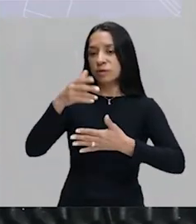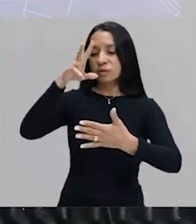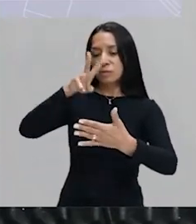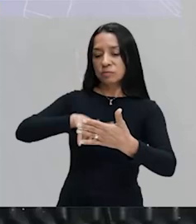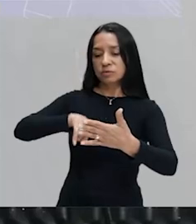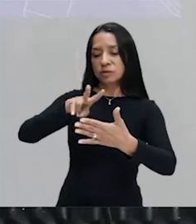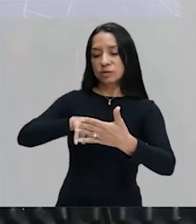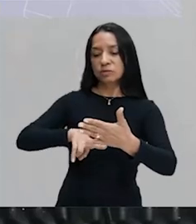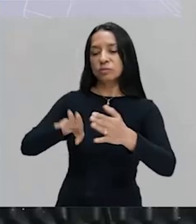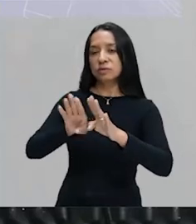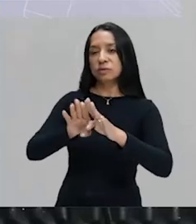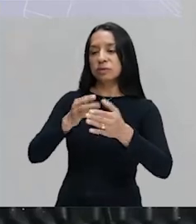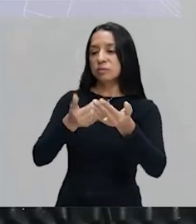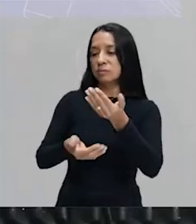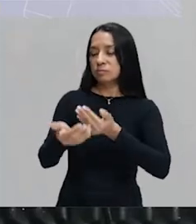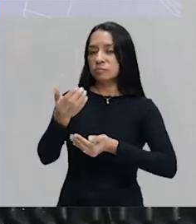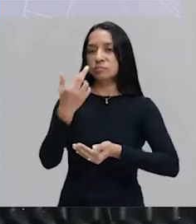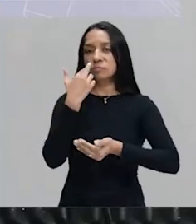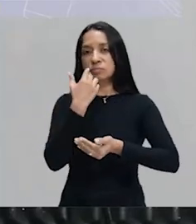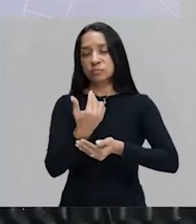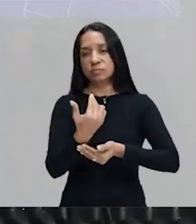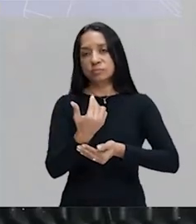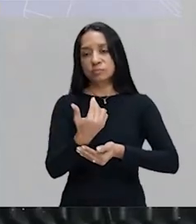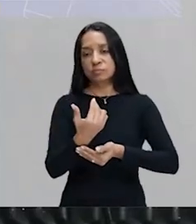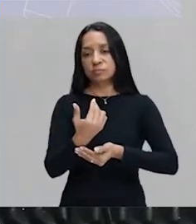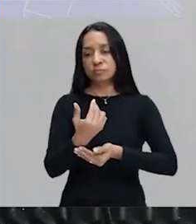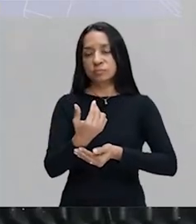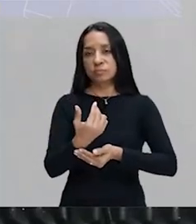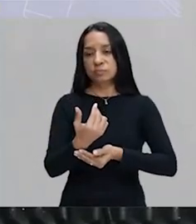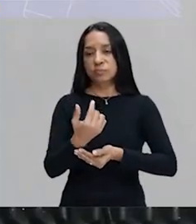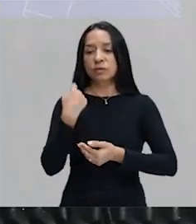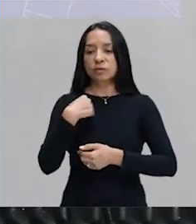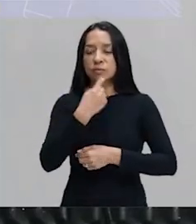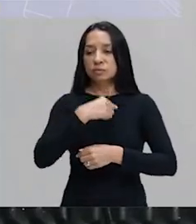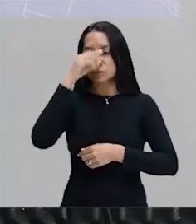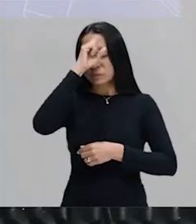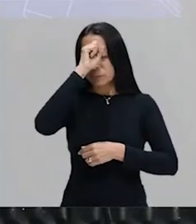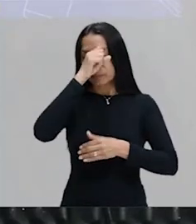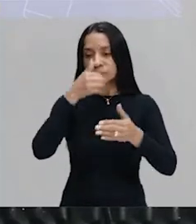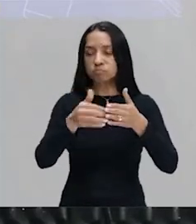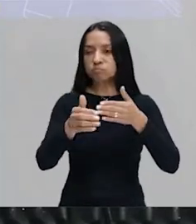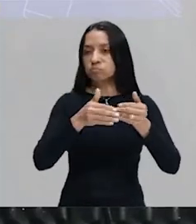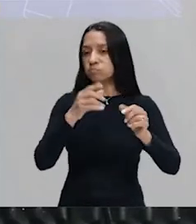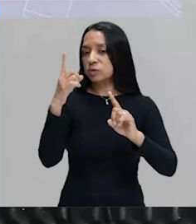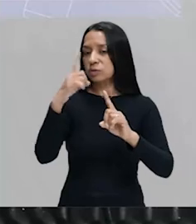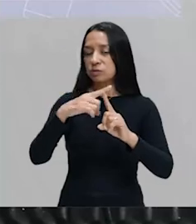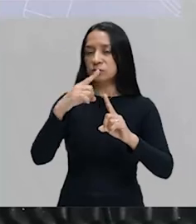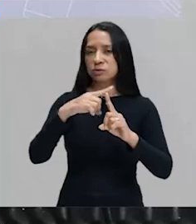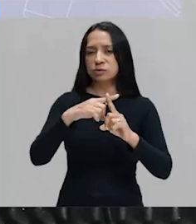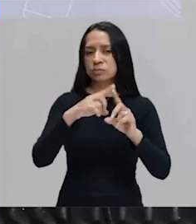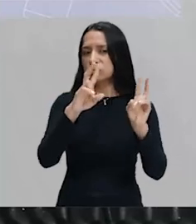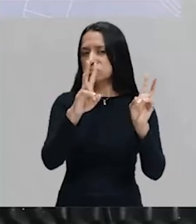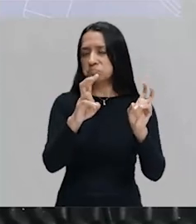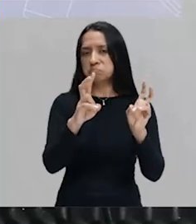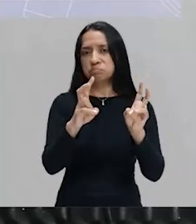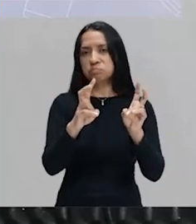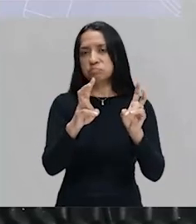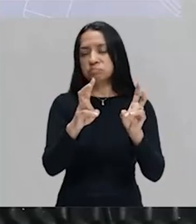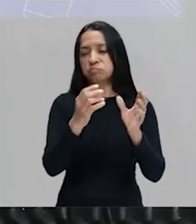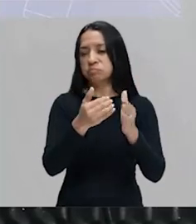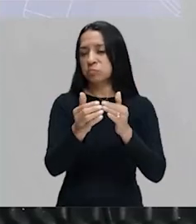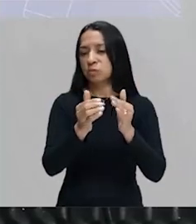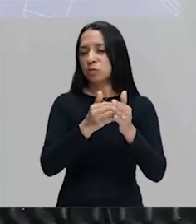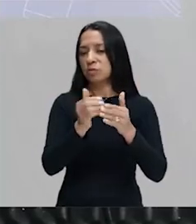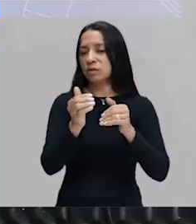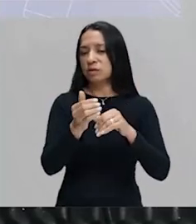interação na língua. Gente, para que nós aprendamos qualquer tipo de assunto, seja